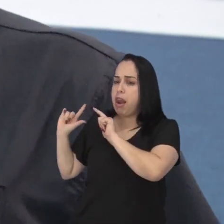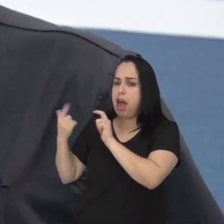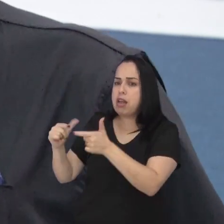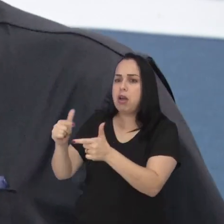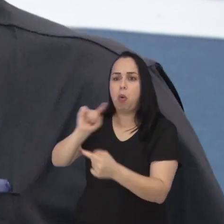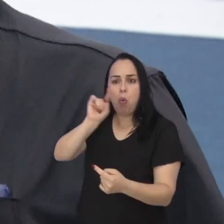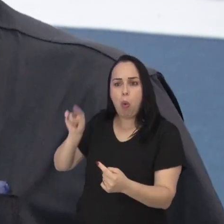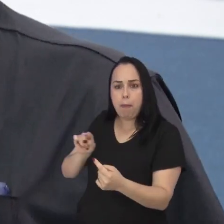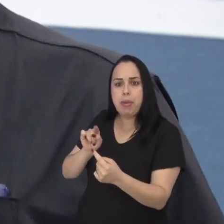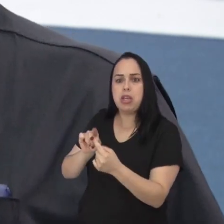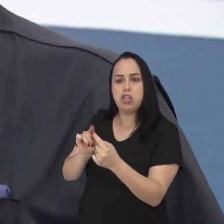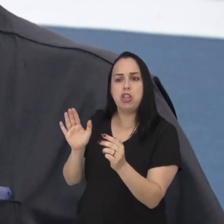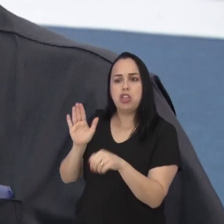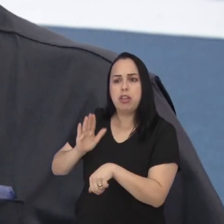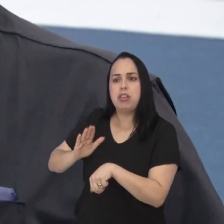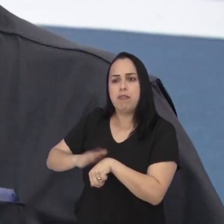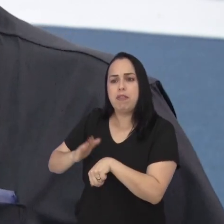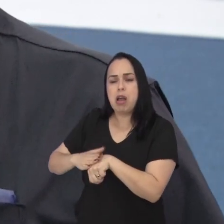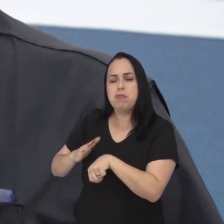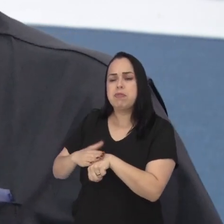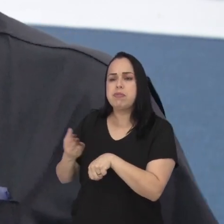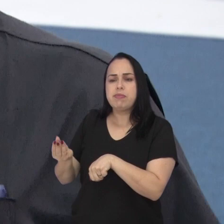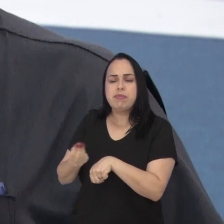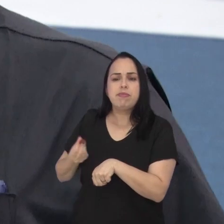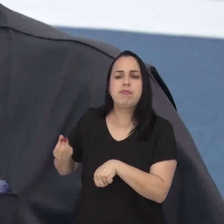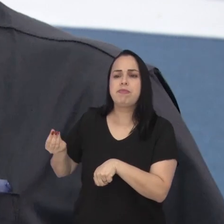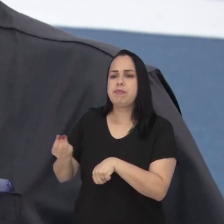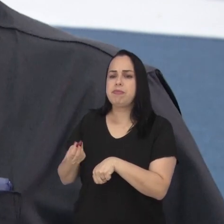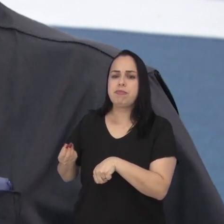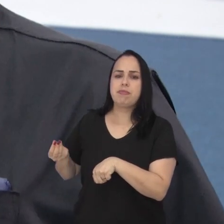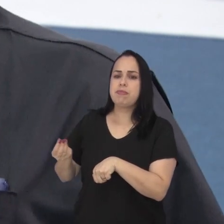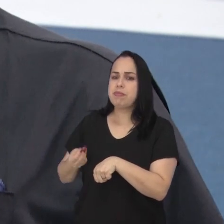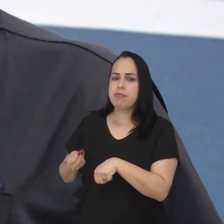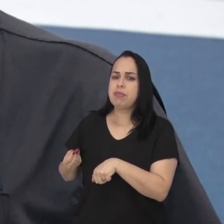né? Que é o objetivo da nossa,